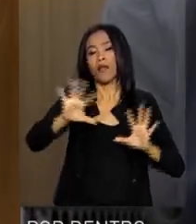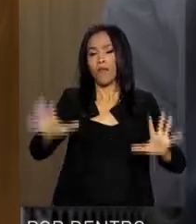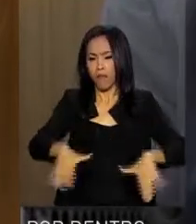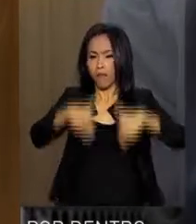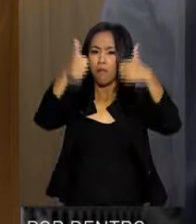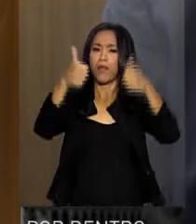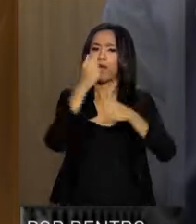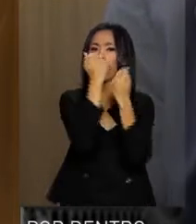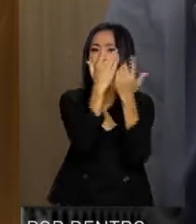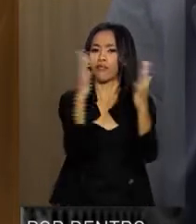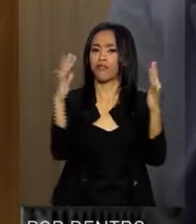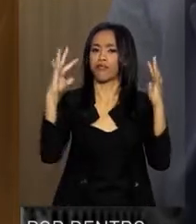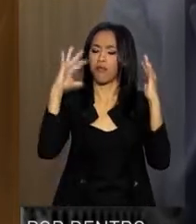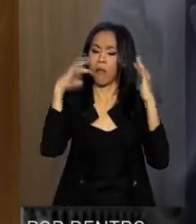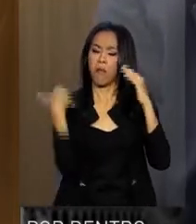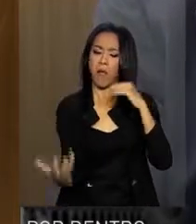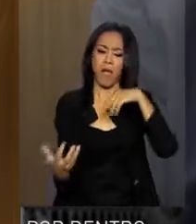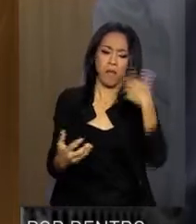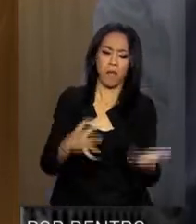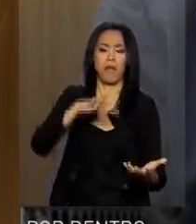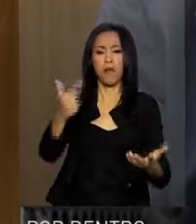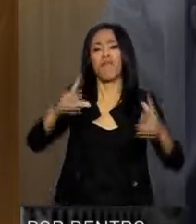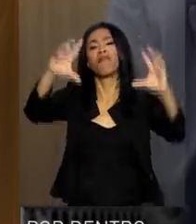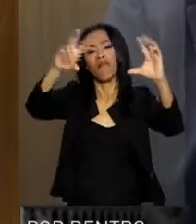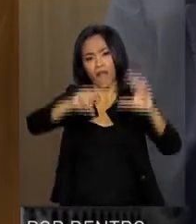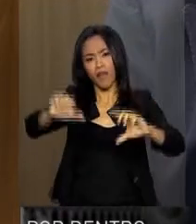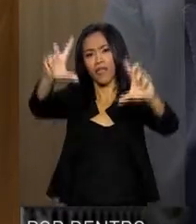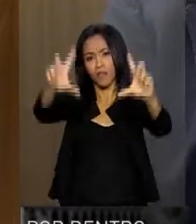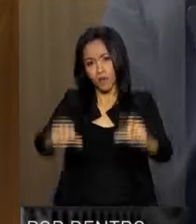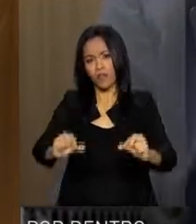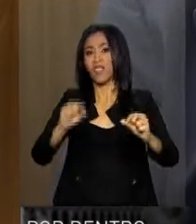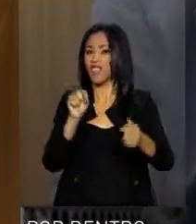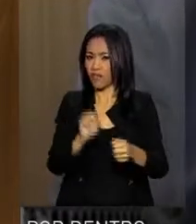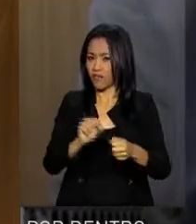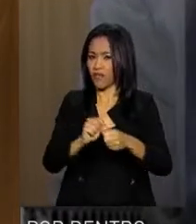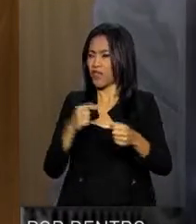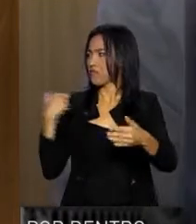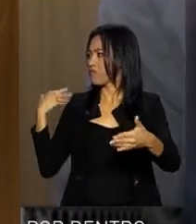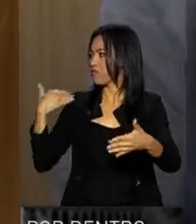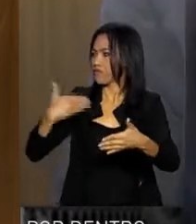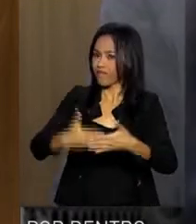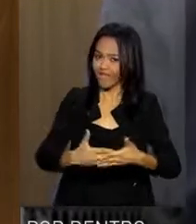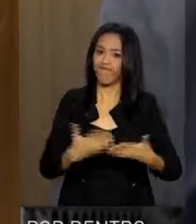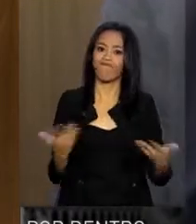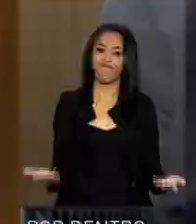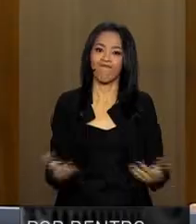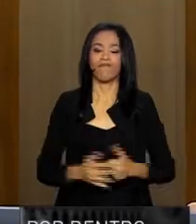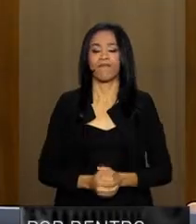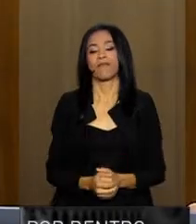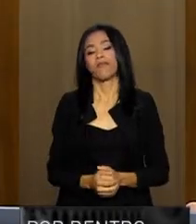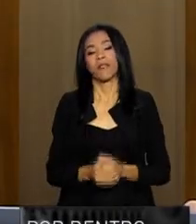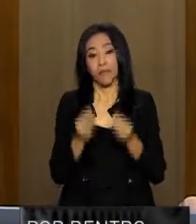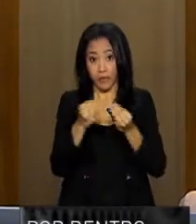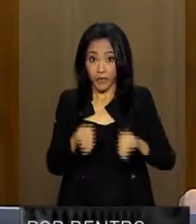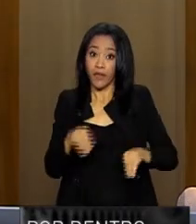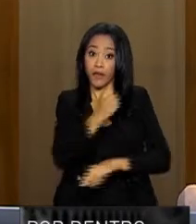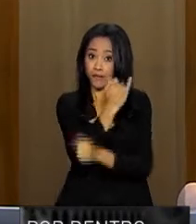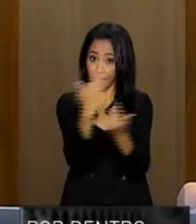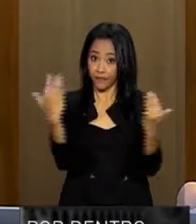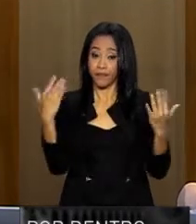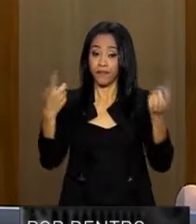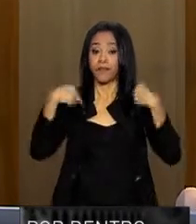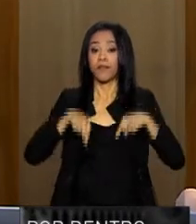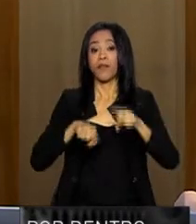agressão que tem sido feita nos últimos anos a nossa a biodiversidade obrigada rosane cotós que pela sua